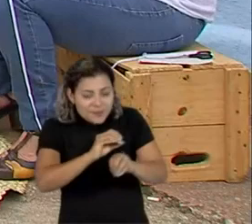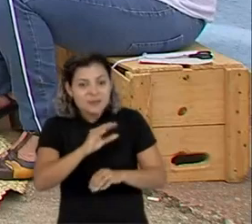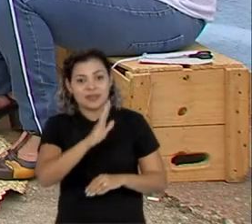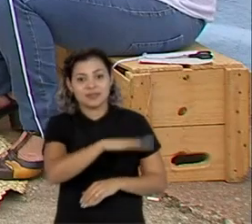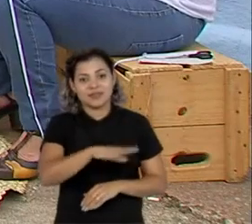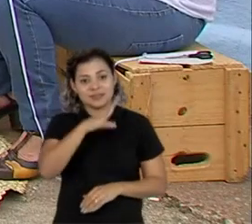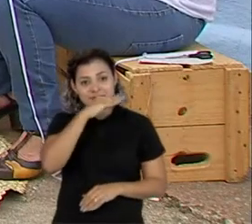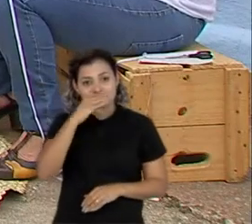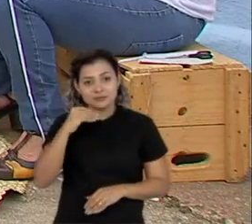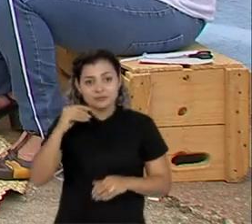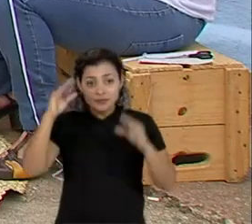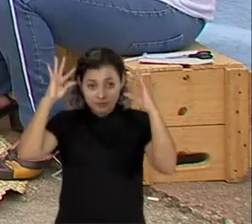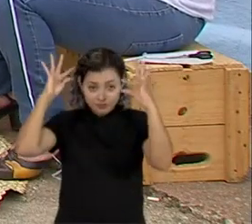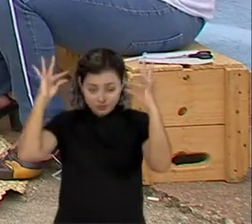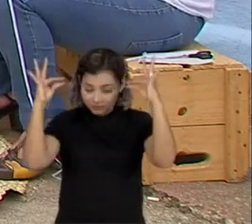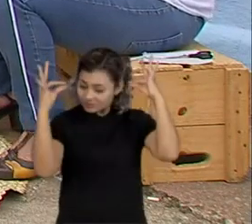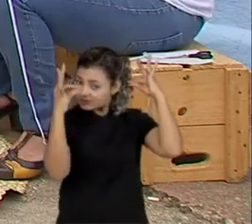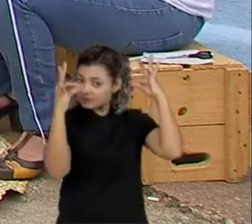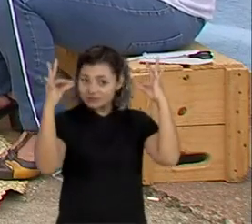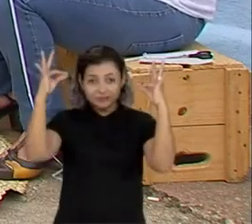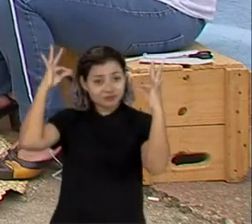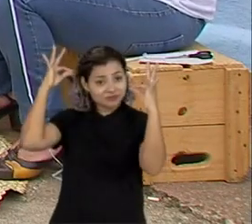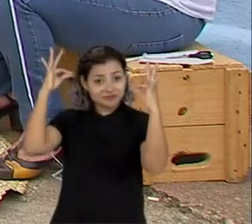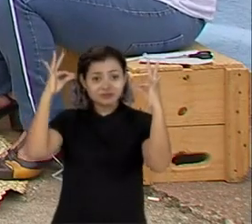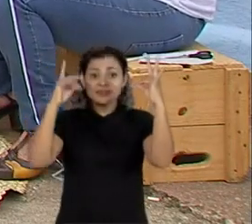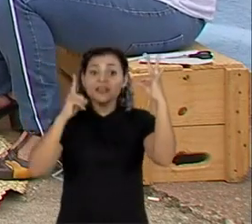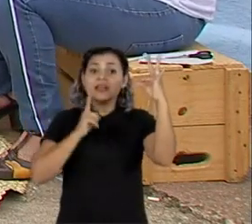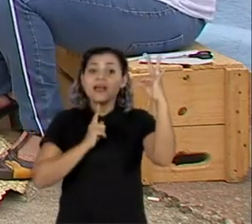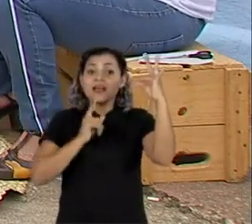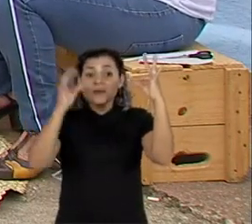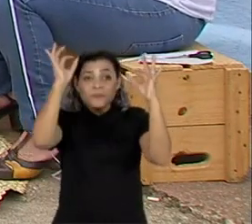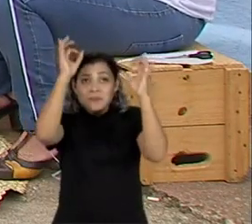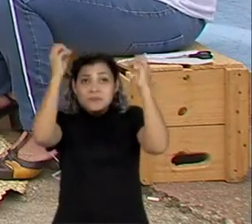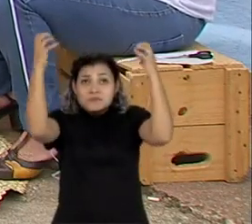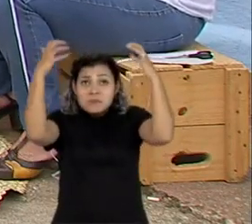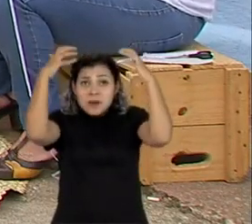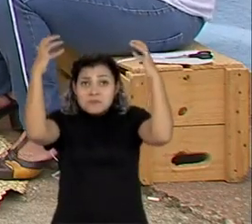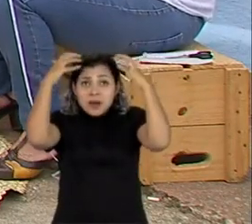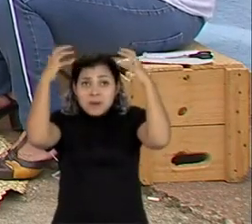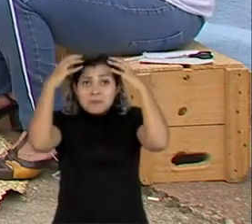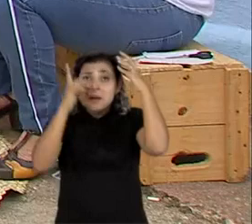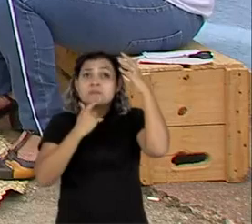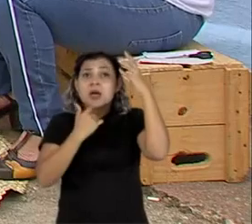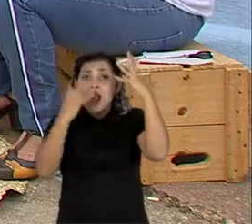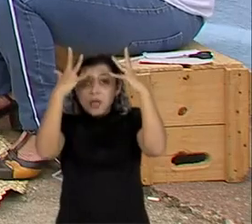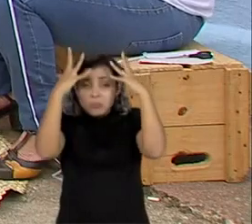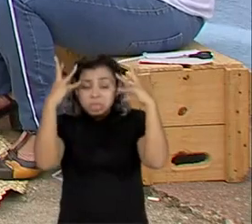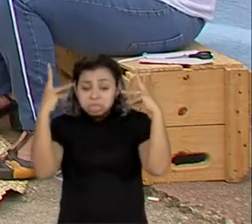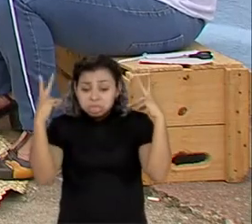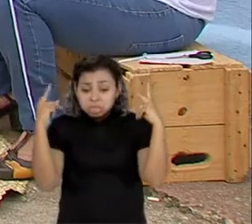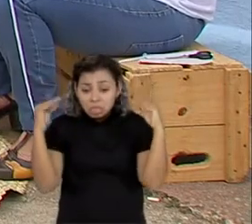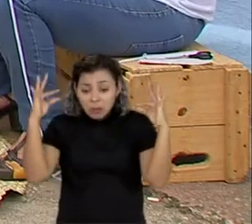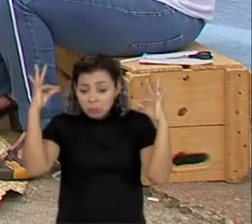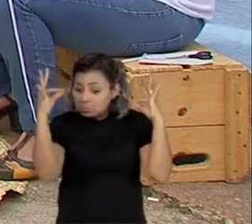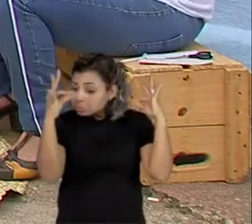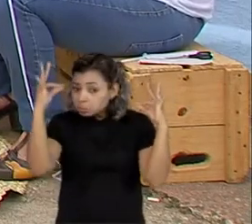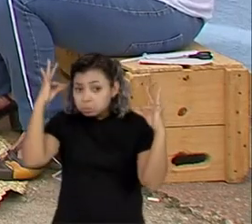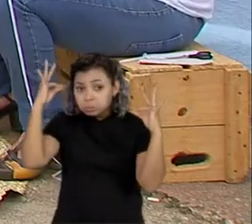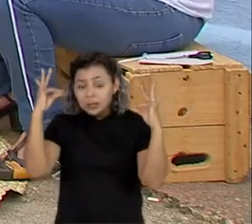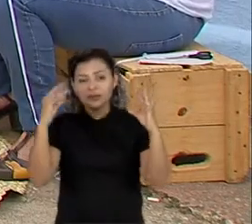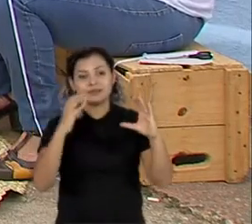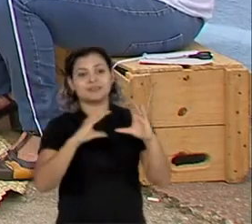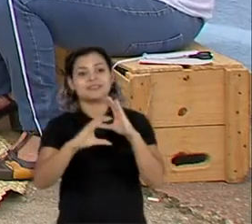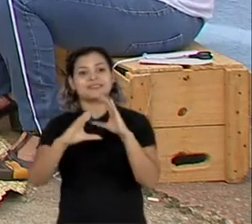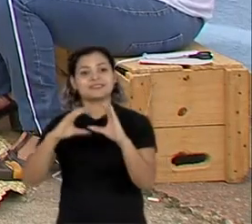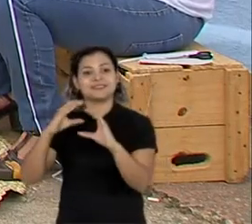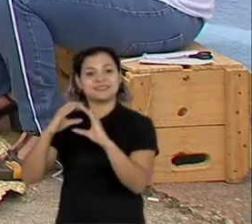adolescentes. Chapéu de palhinha, todo molhado, que a chuva molhou, todo molhado. Na roda de canto